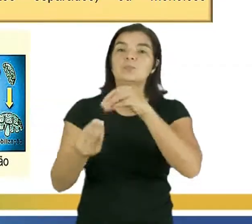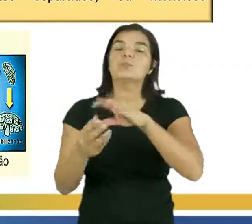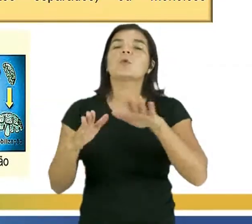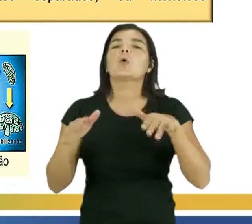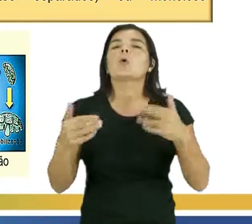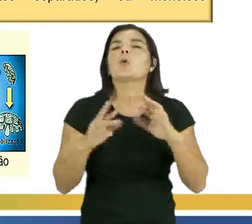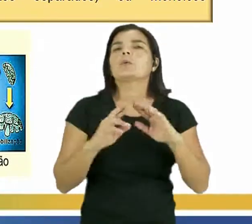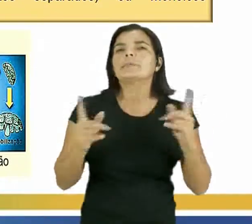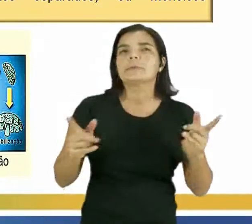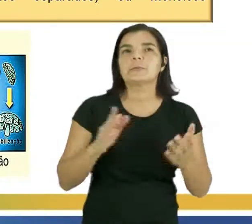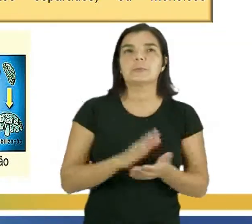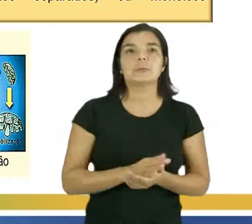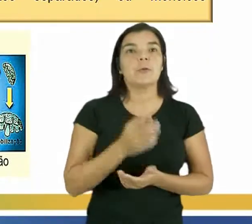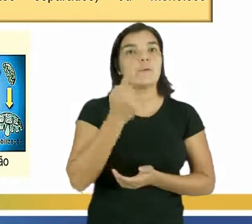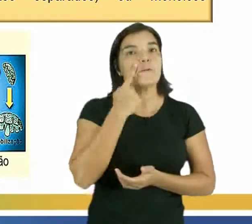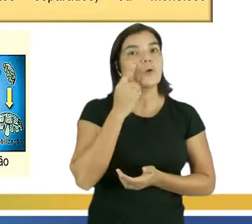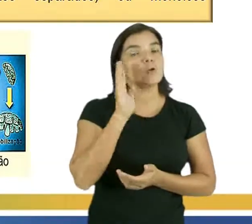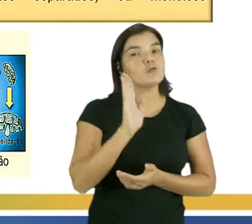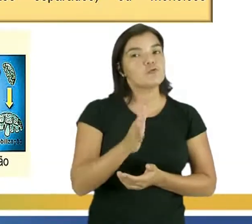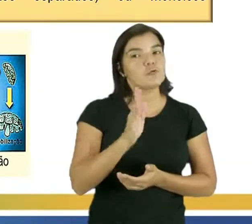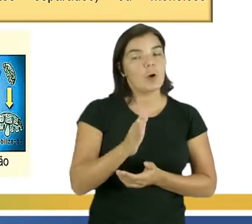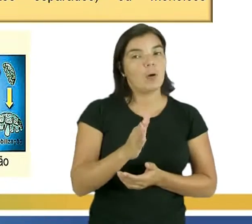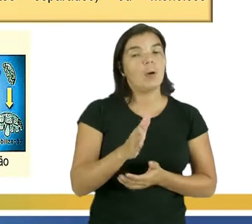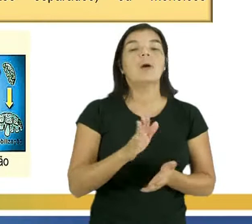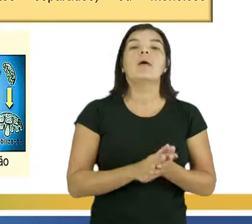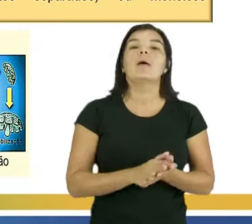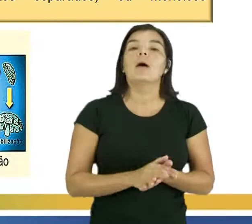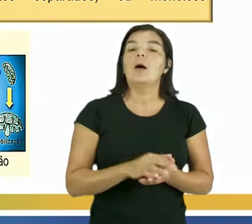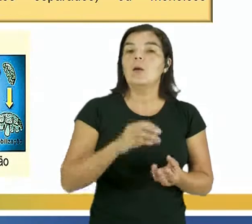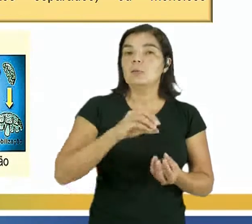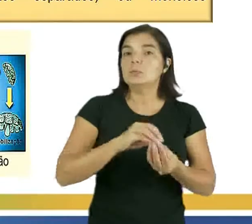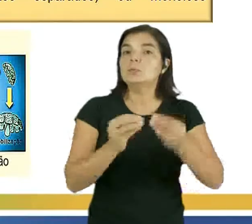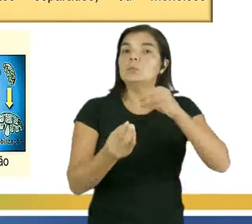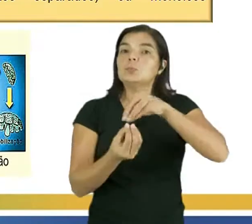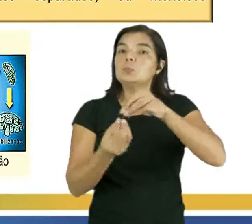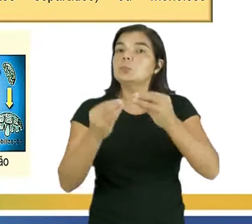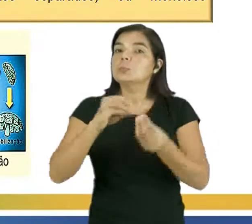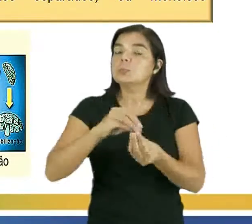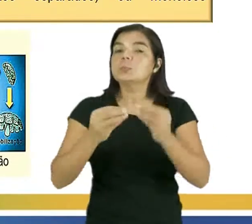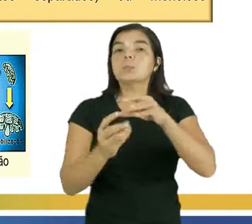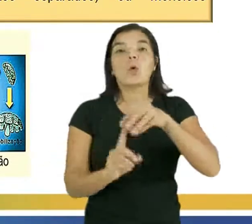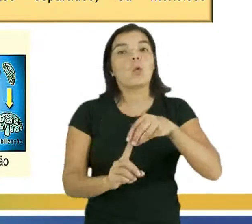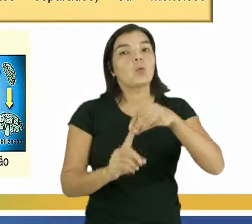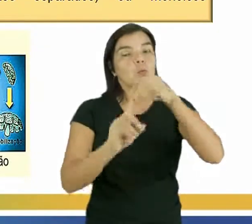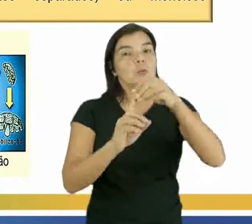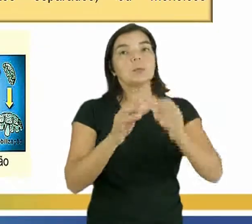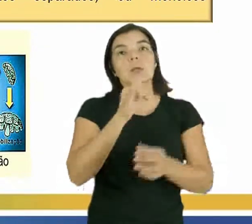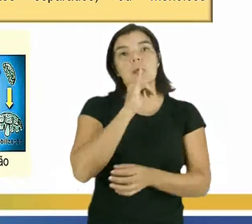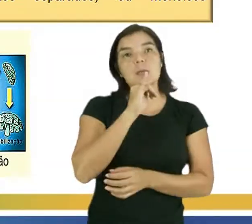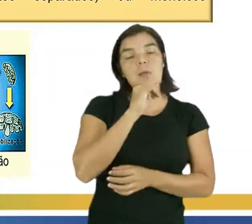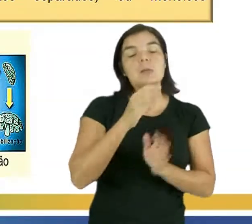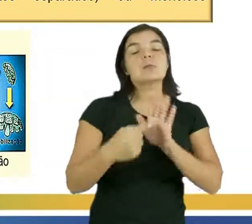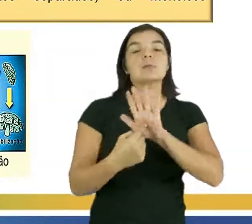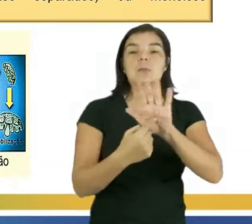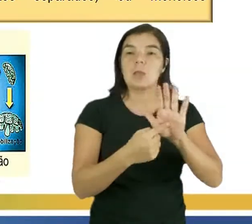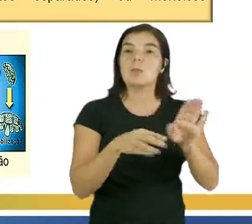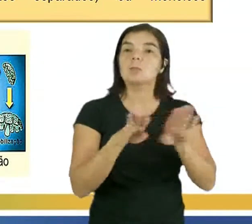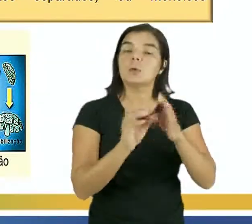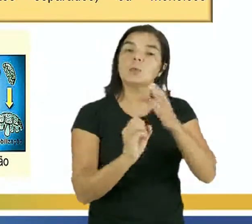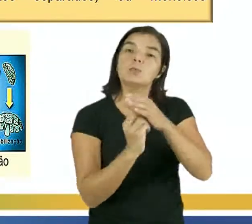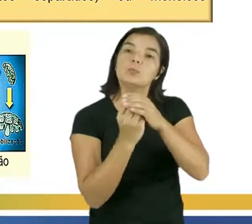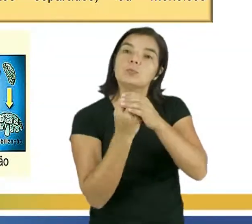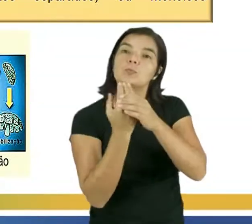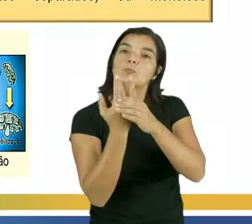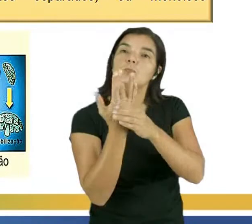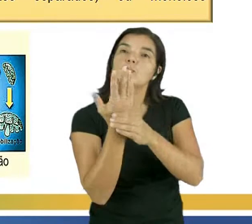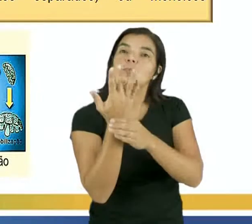é a diferença entre elas? A gente já viu que a reprodução assexuada basta um único indivíduo. Neste caso aqui também pode ser por brotamento, que é